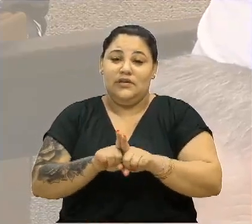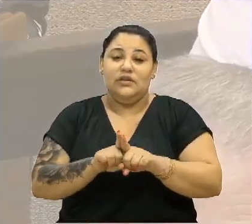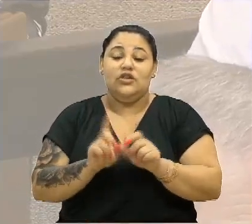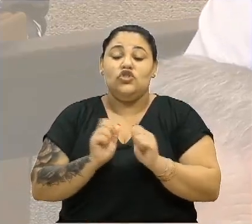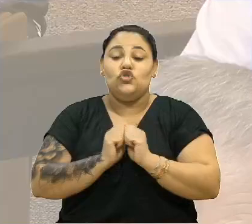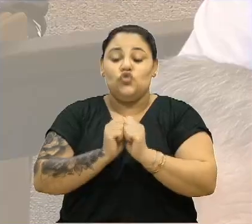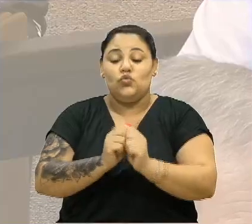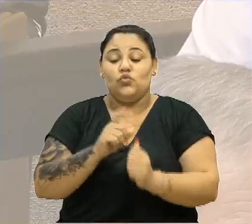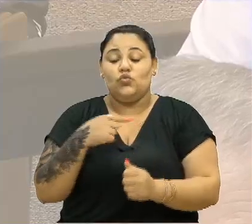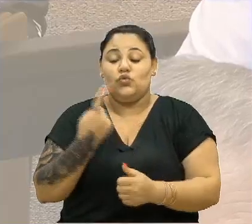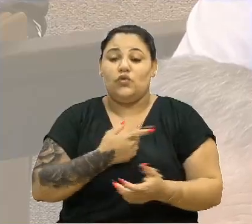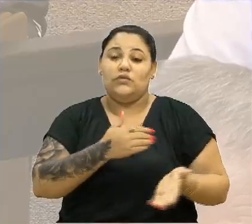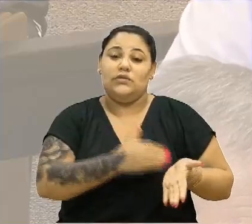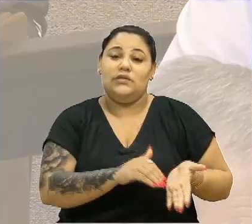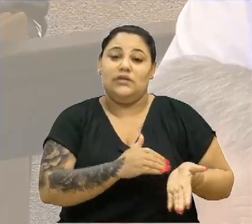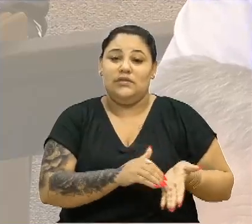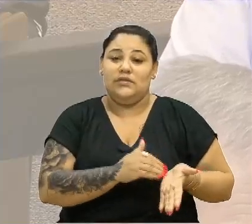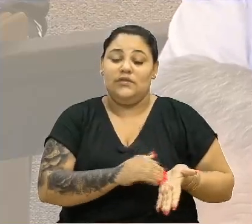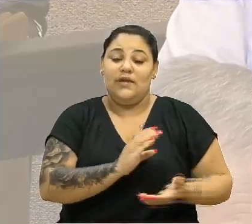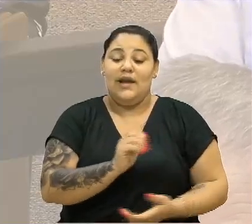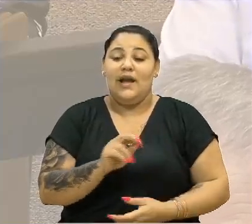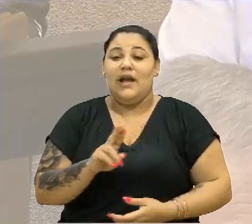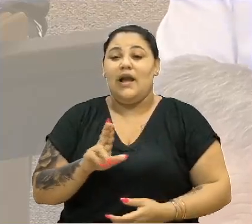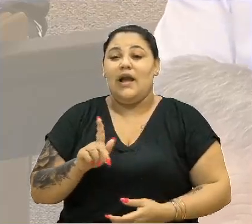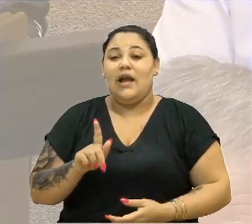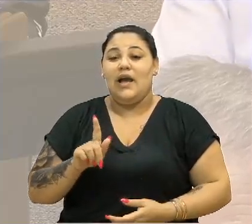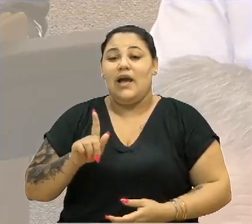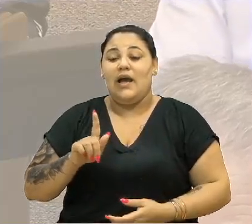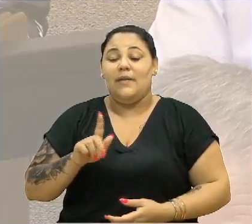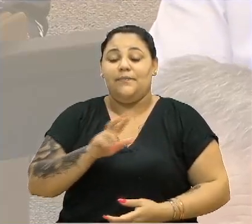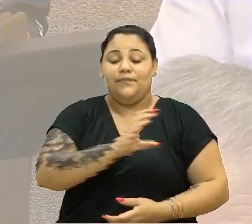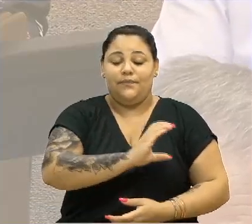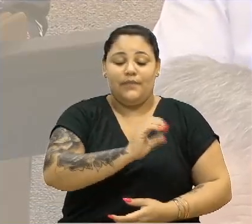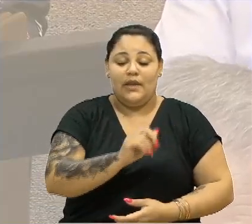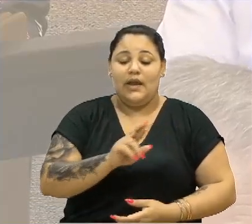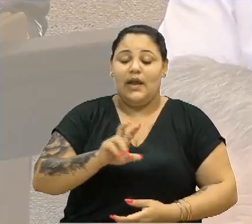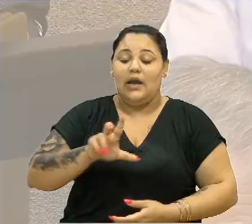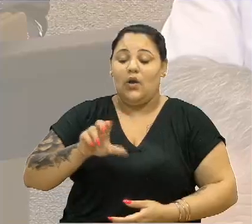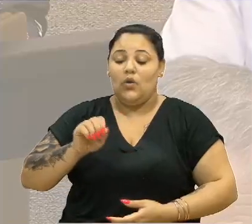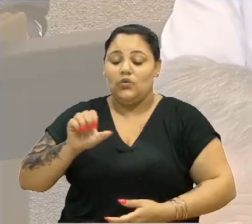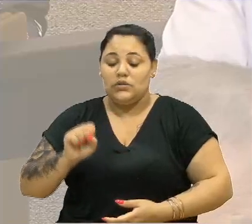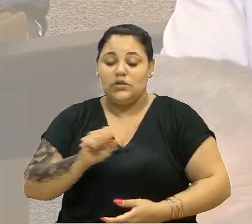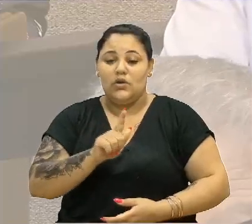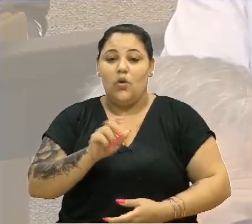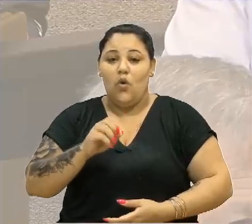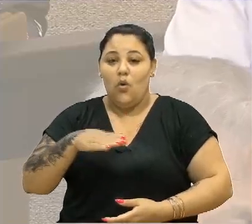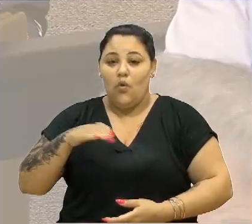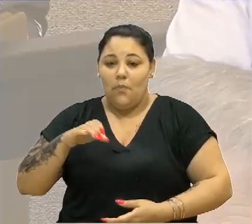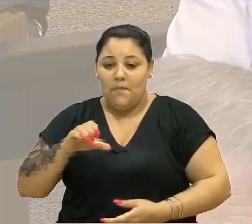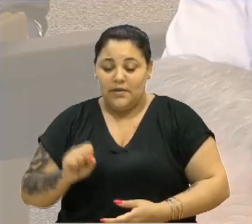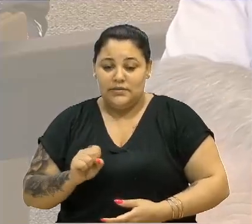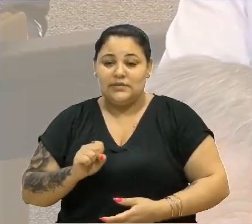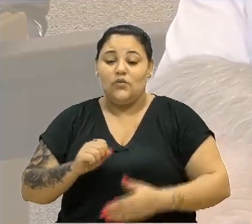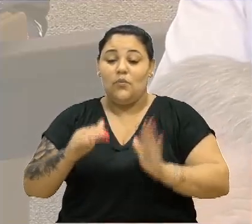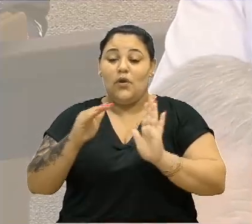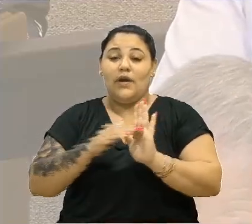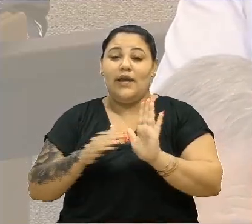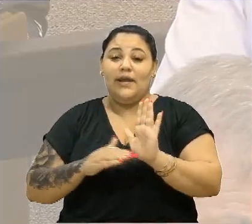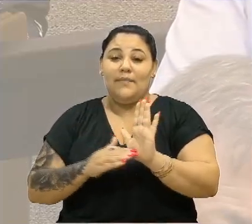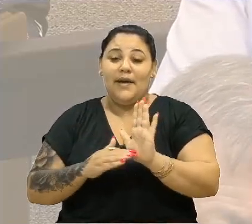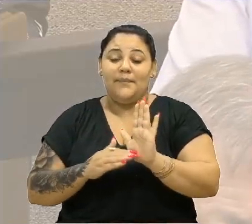secretário Carlos Gomes, garantindo também, através do programa avançar, né, do